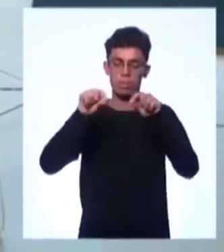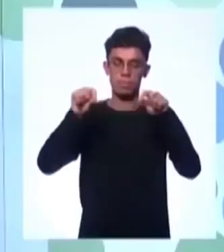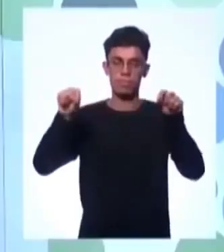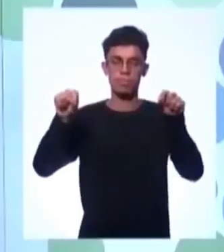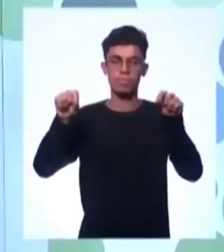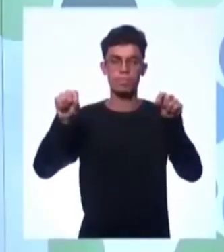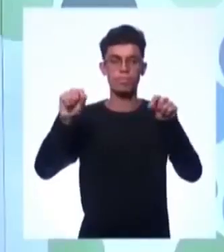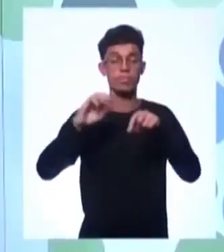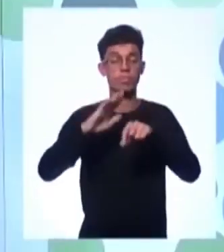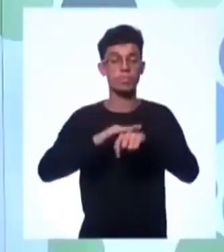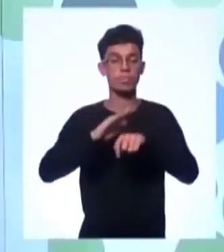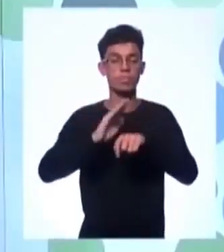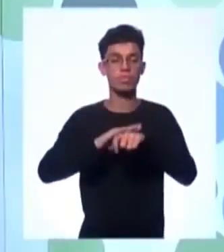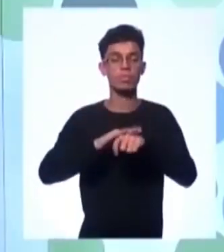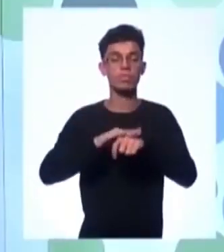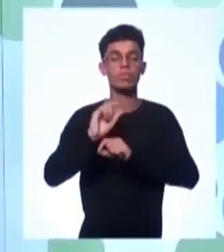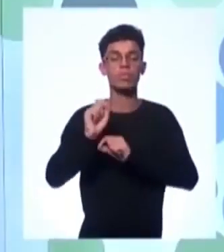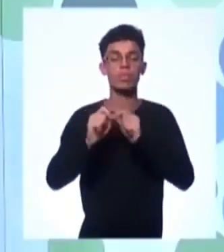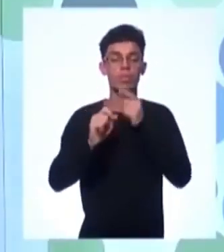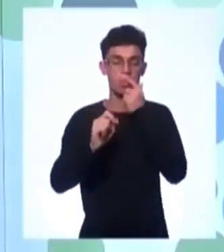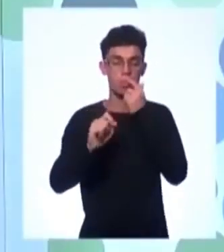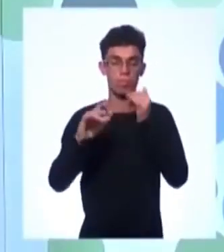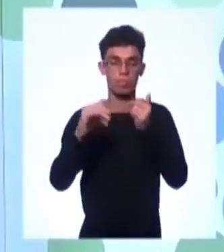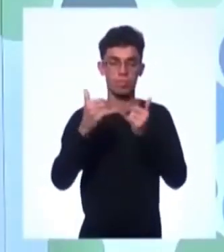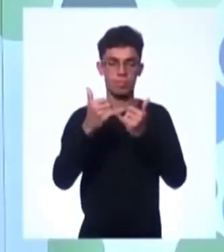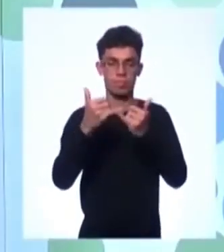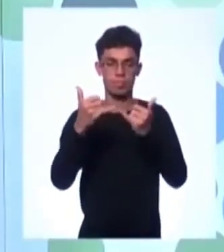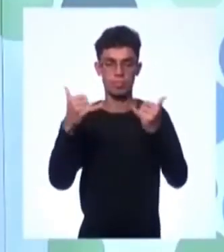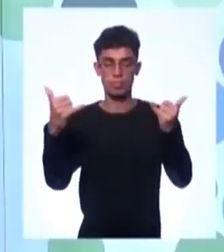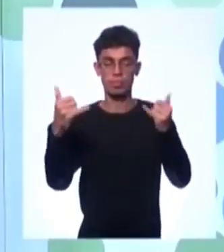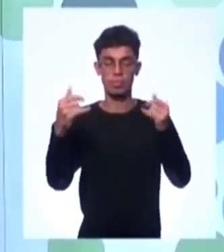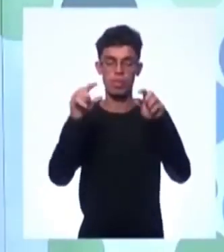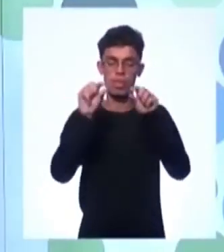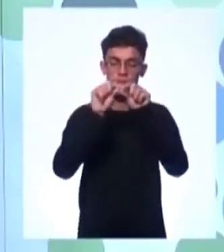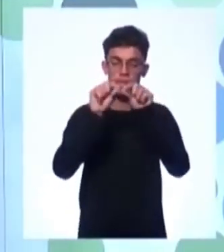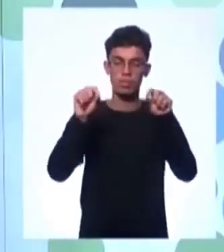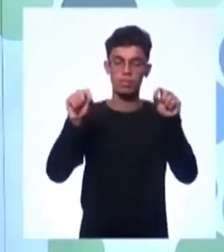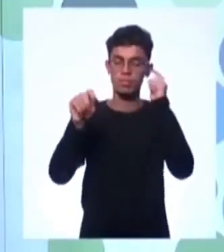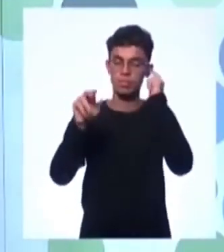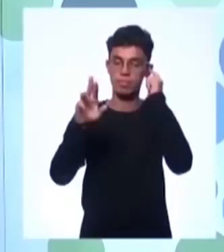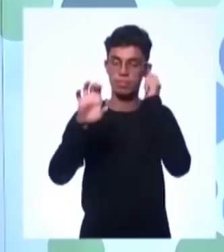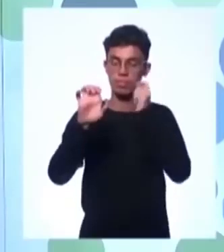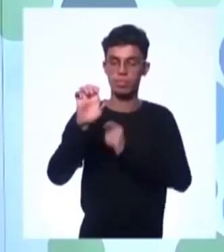nós vamos fazer aí, então, a passagem da corrente elétrica por esse fio retilíneo que